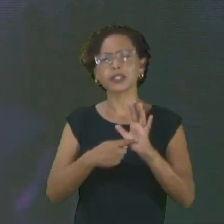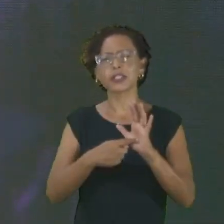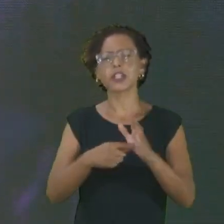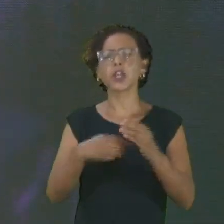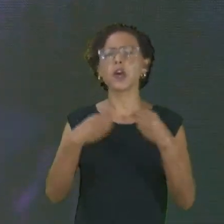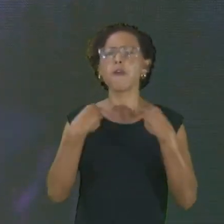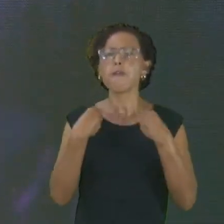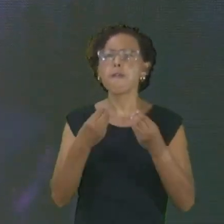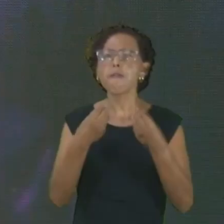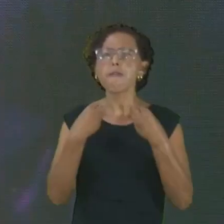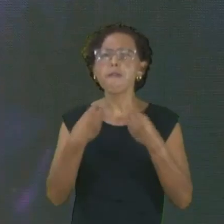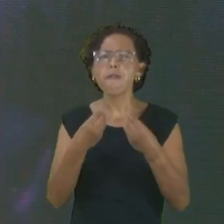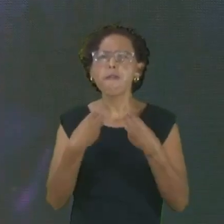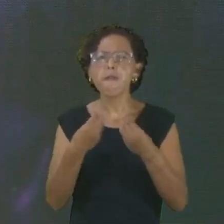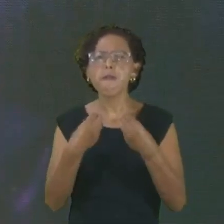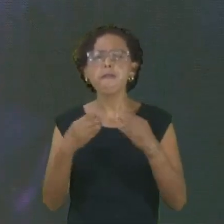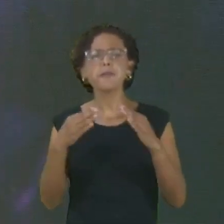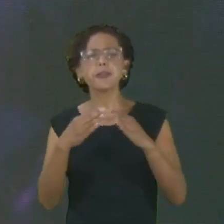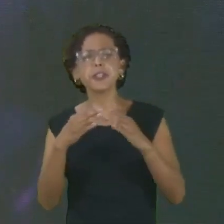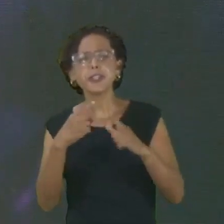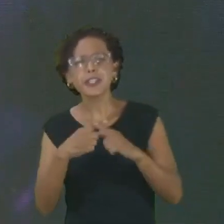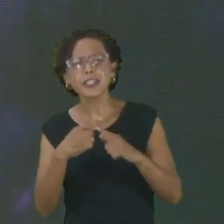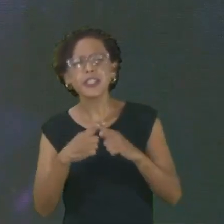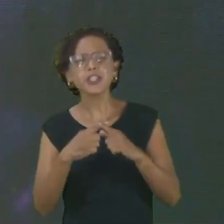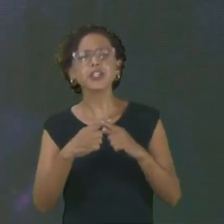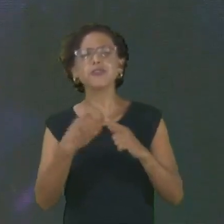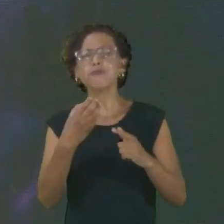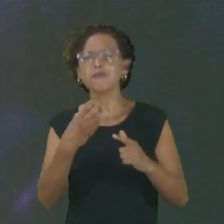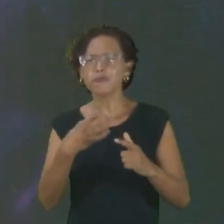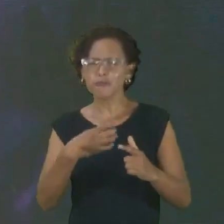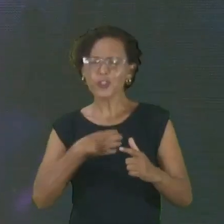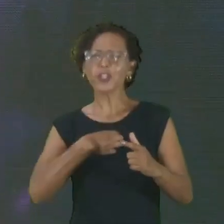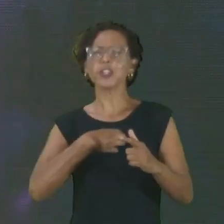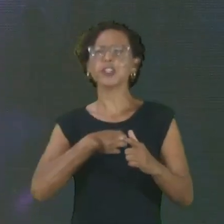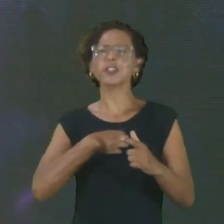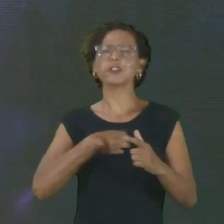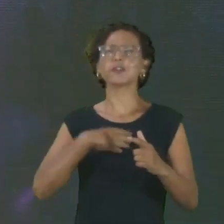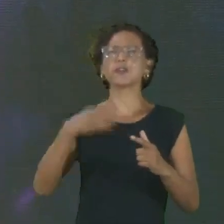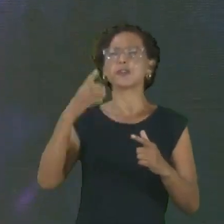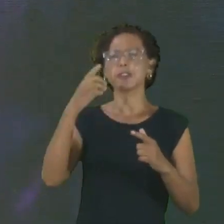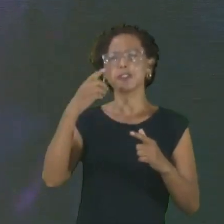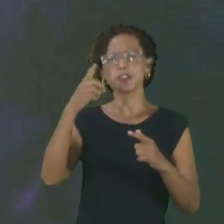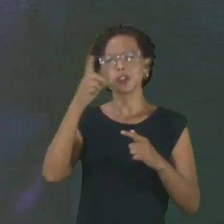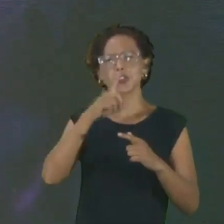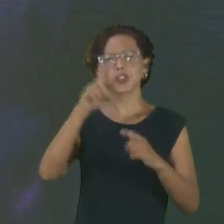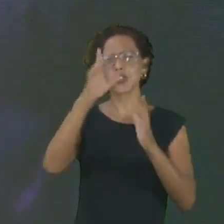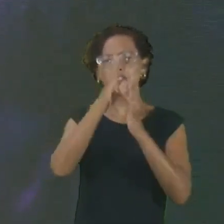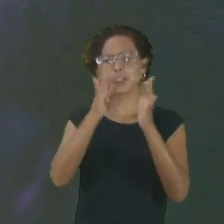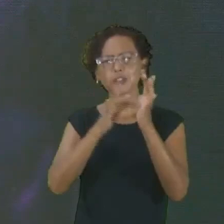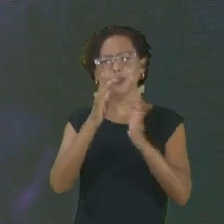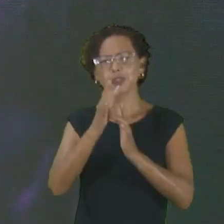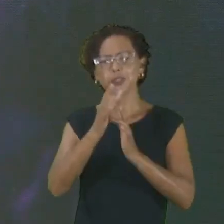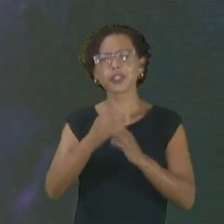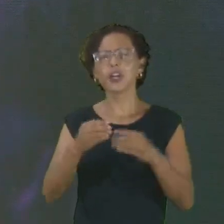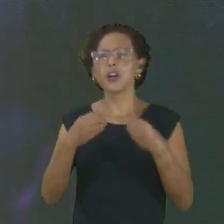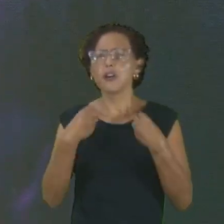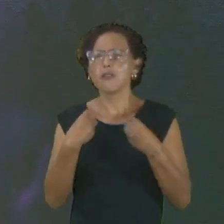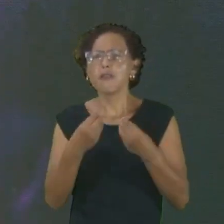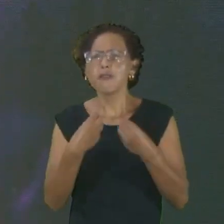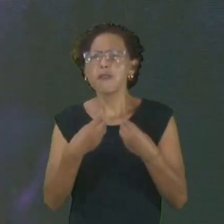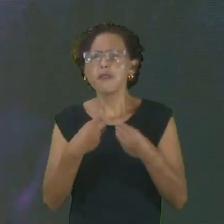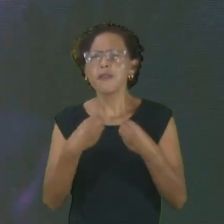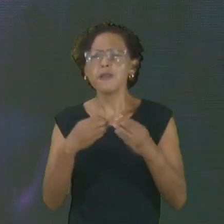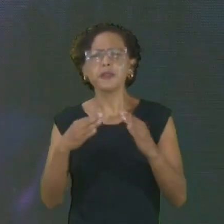igreja do ponto de vista de Jesus. Como ser igreja que